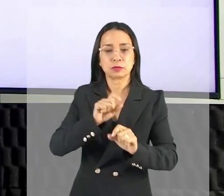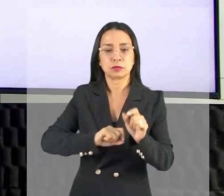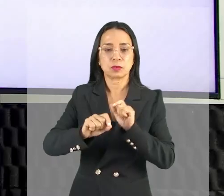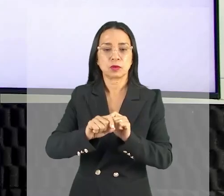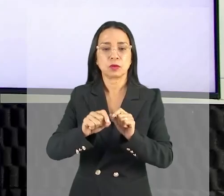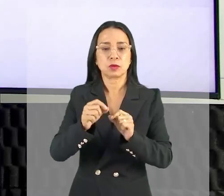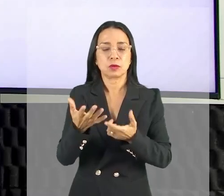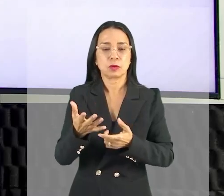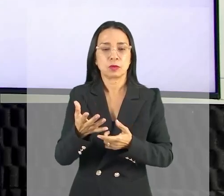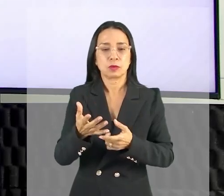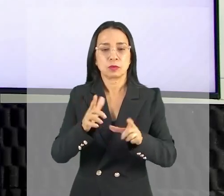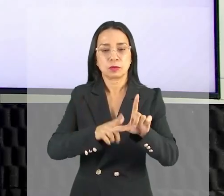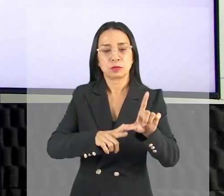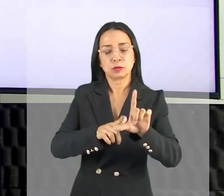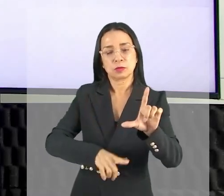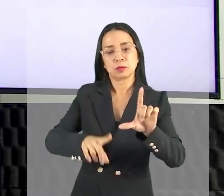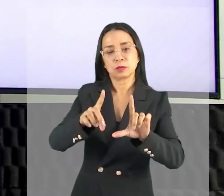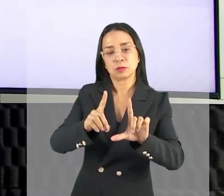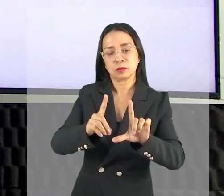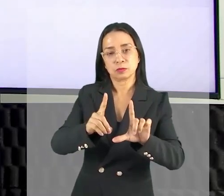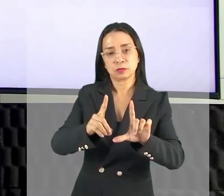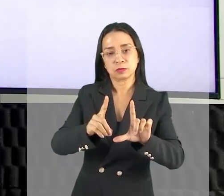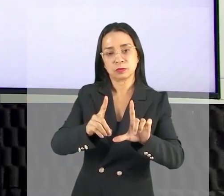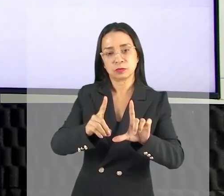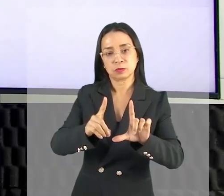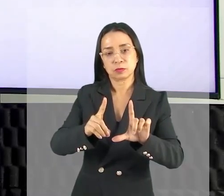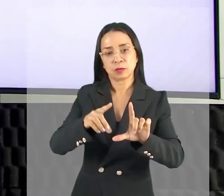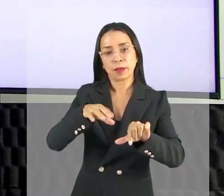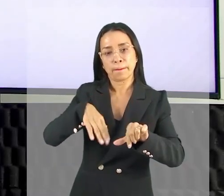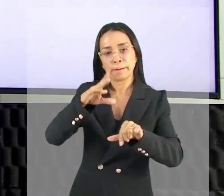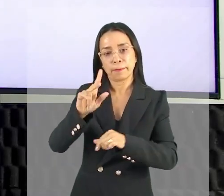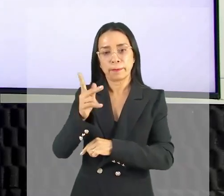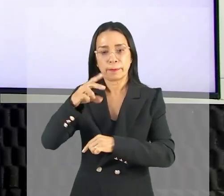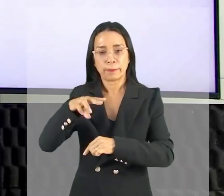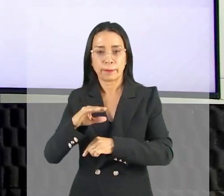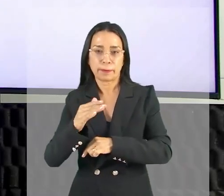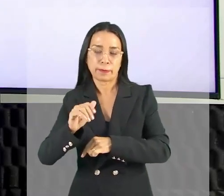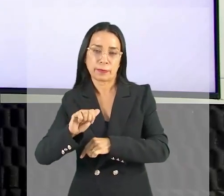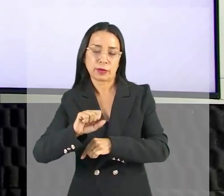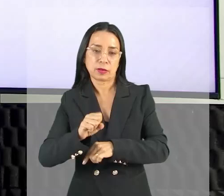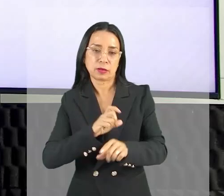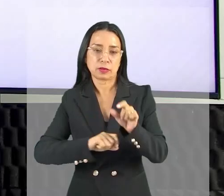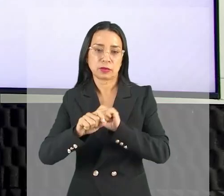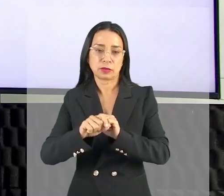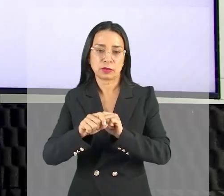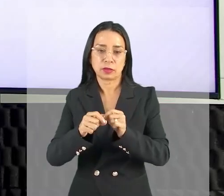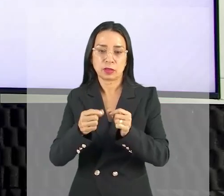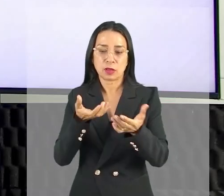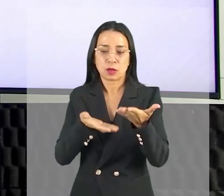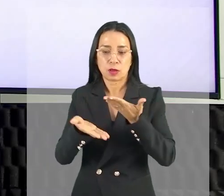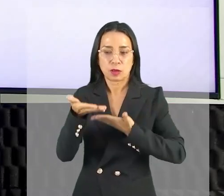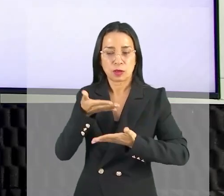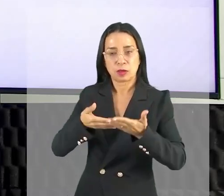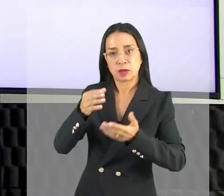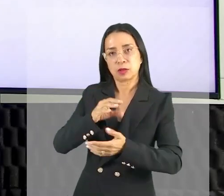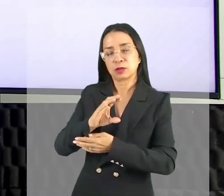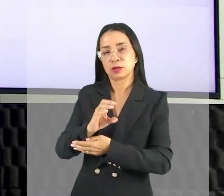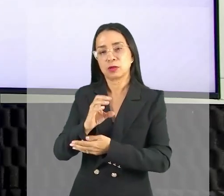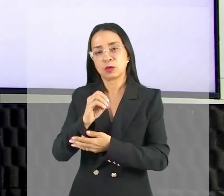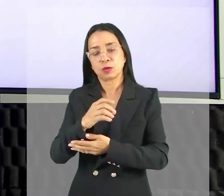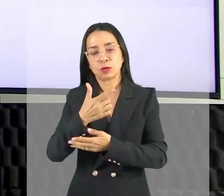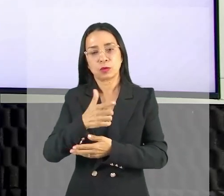para a resposta, as hemácias. Então, mais hemácias para interagirem com o oxigênio,